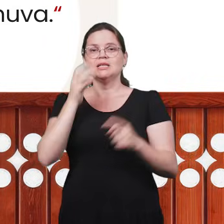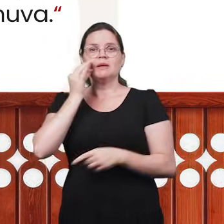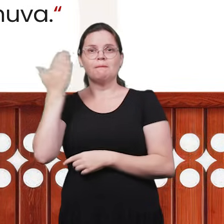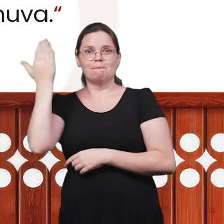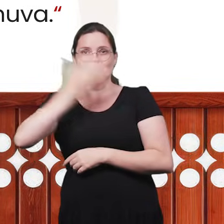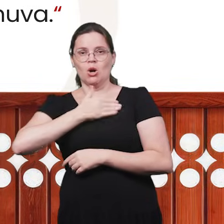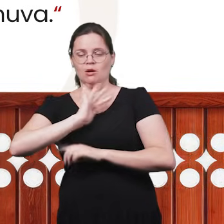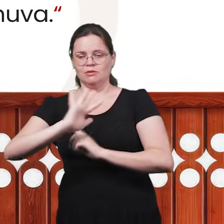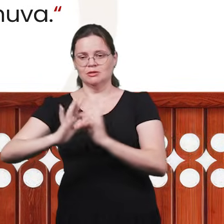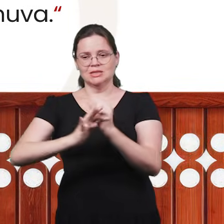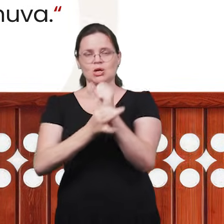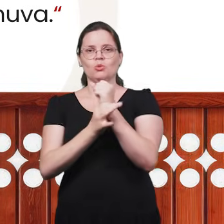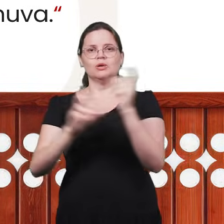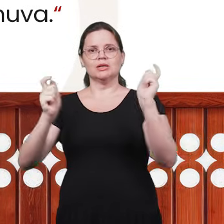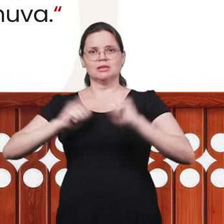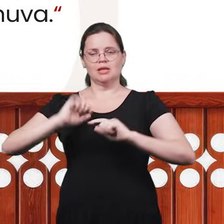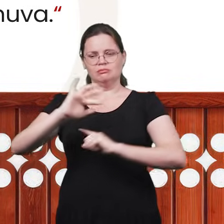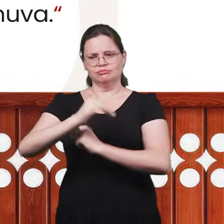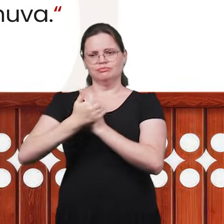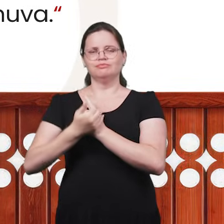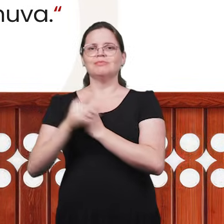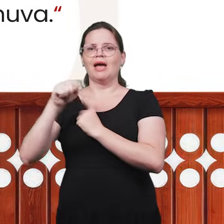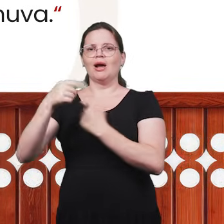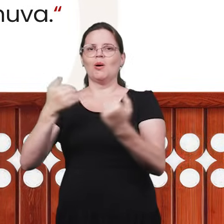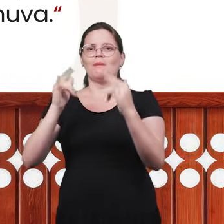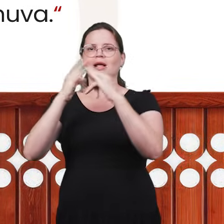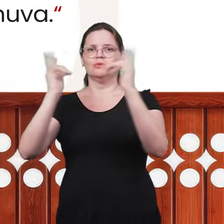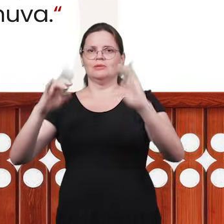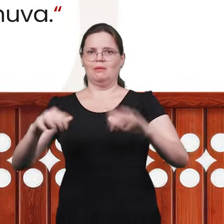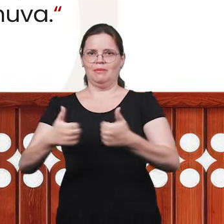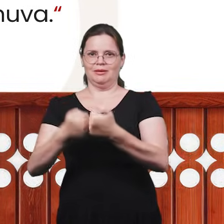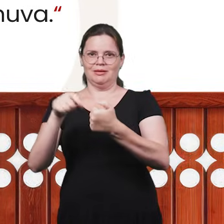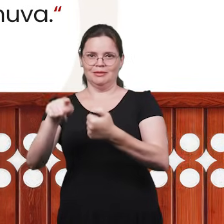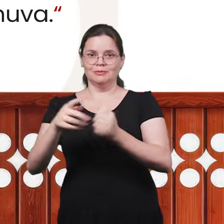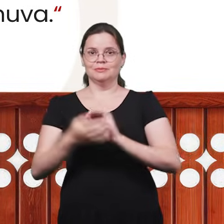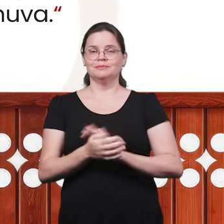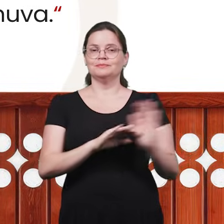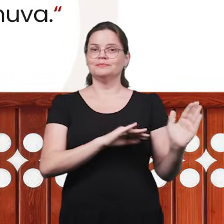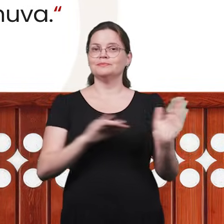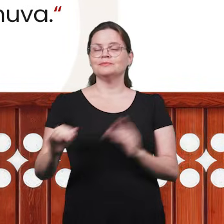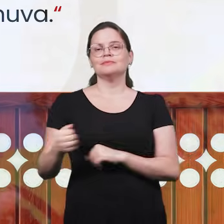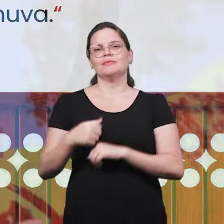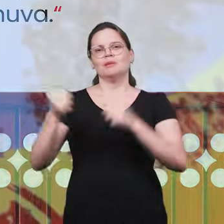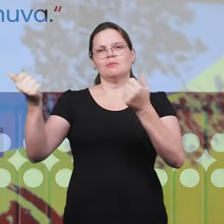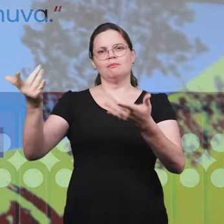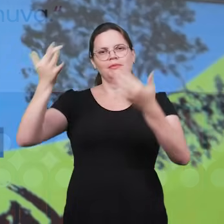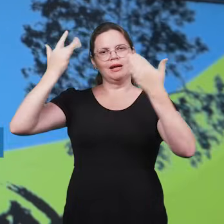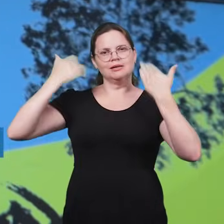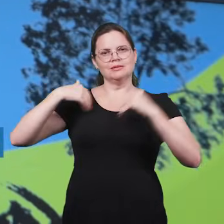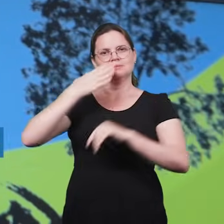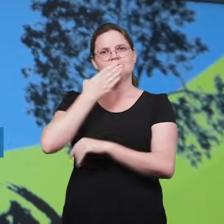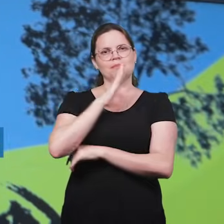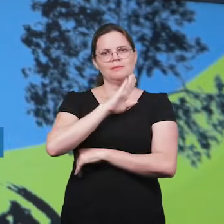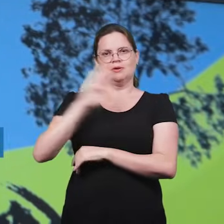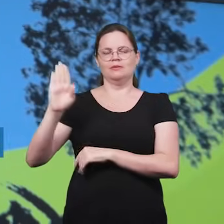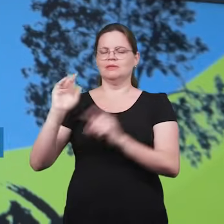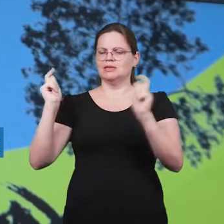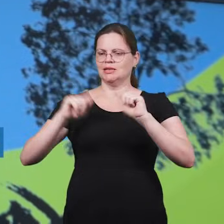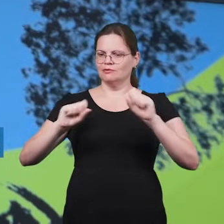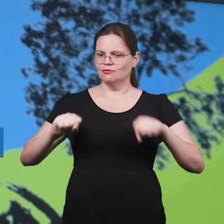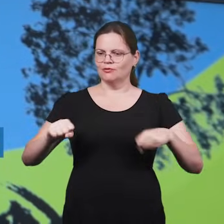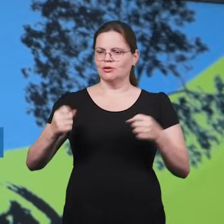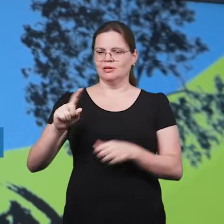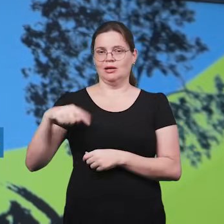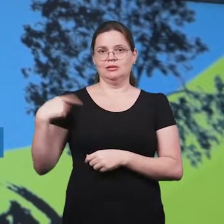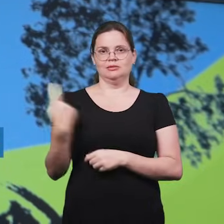a chuva. Essa bênção, essa promessa que o Senhor nos traz, que ela nos fortaleça, nos una